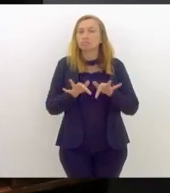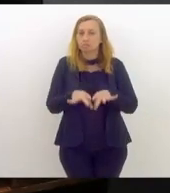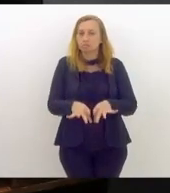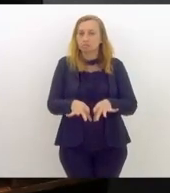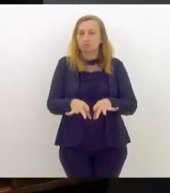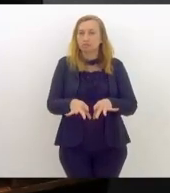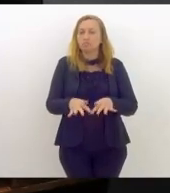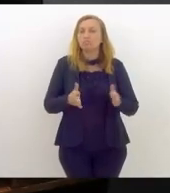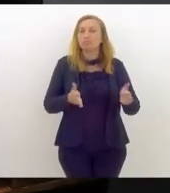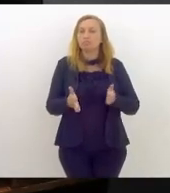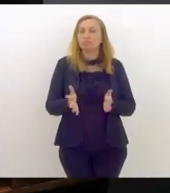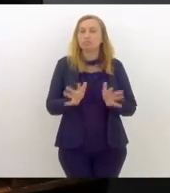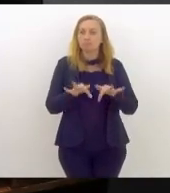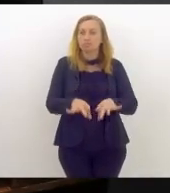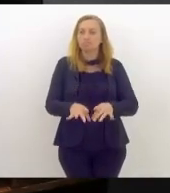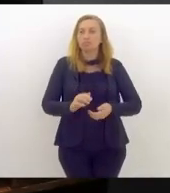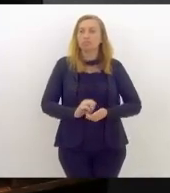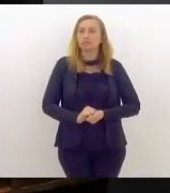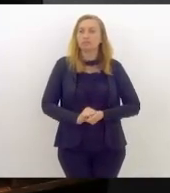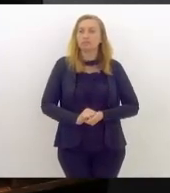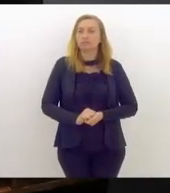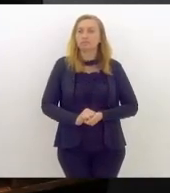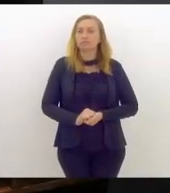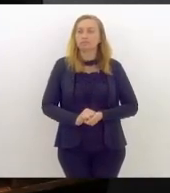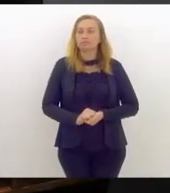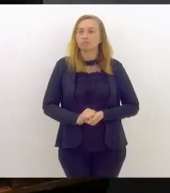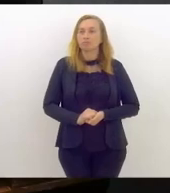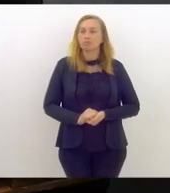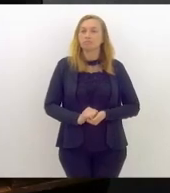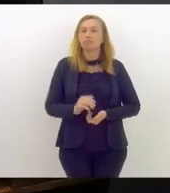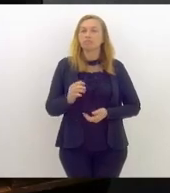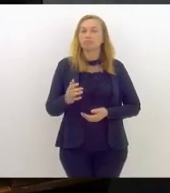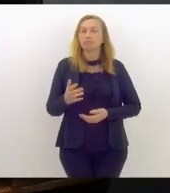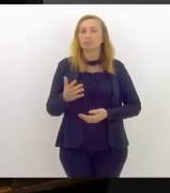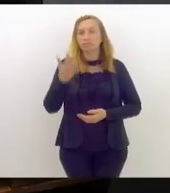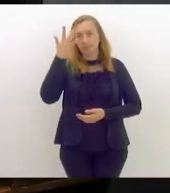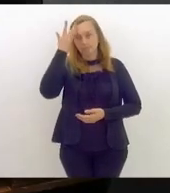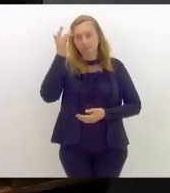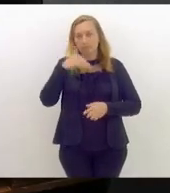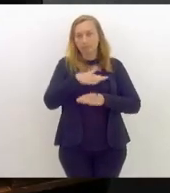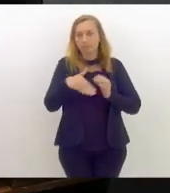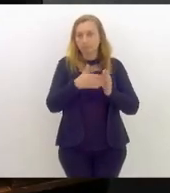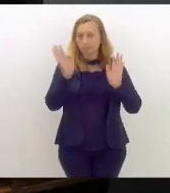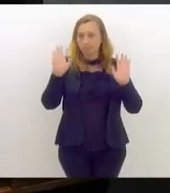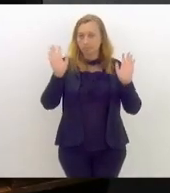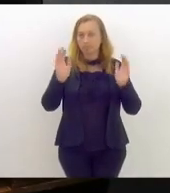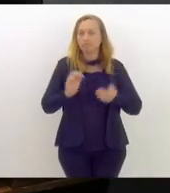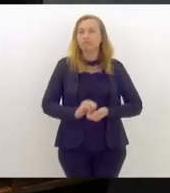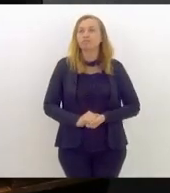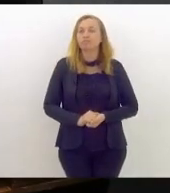encerrado o expediente final. Até amanhã a todas e todos.